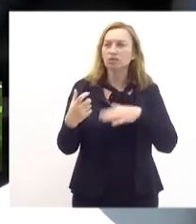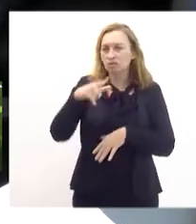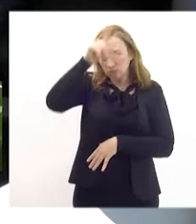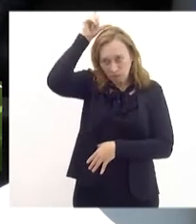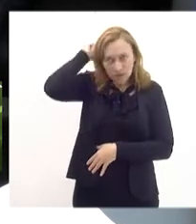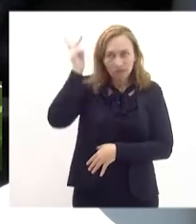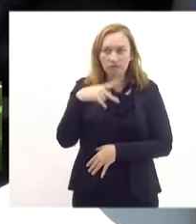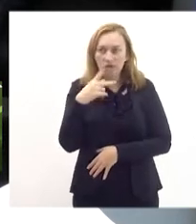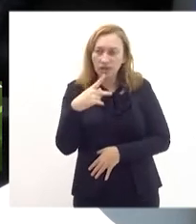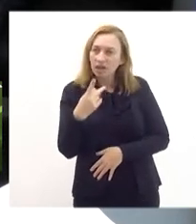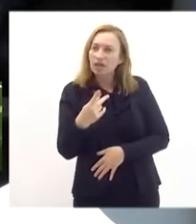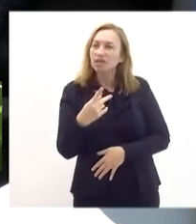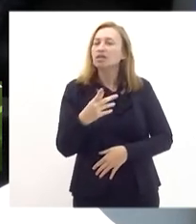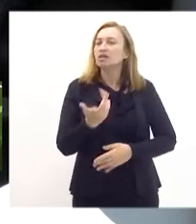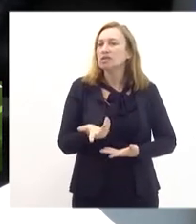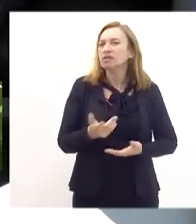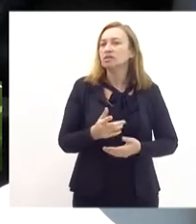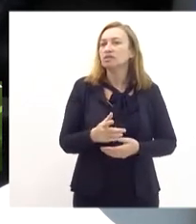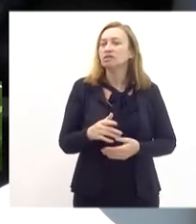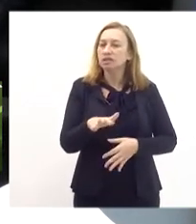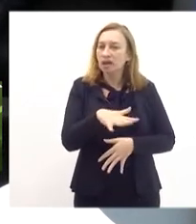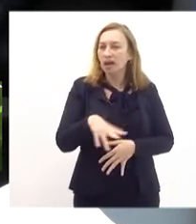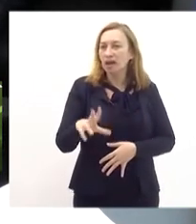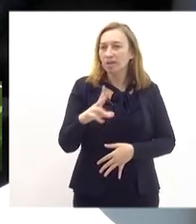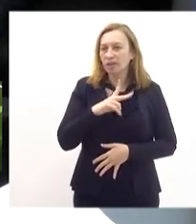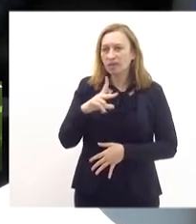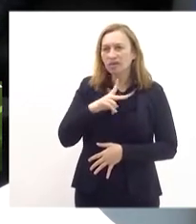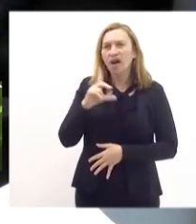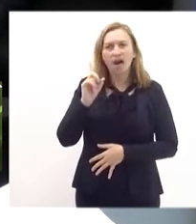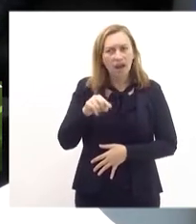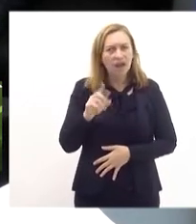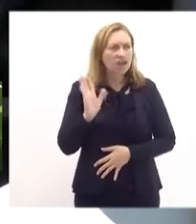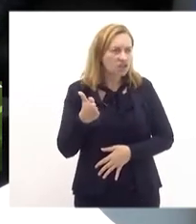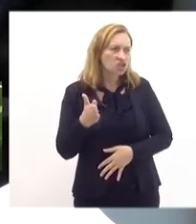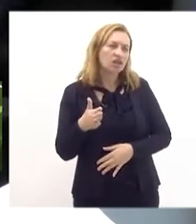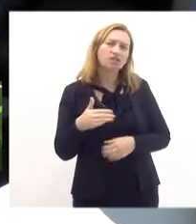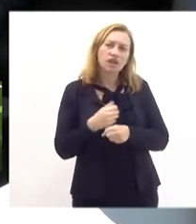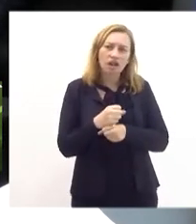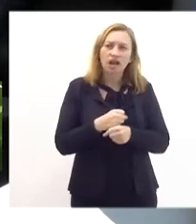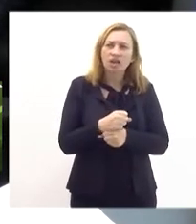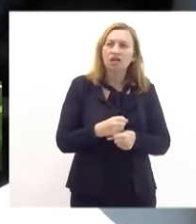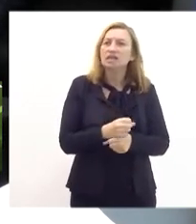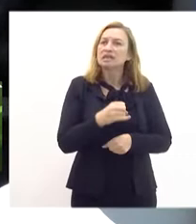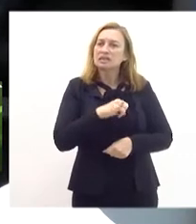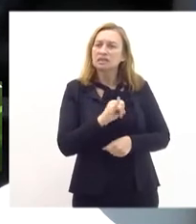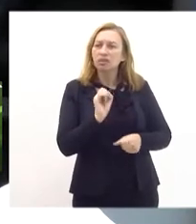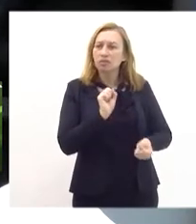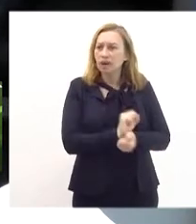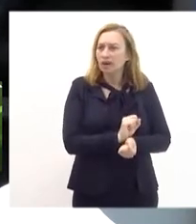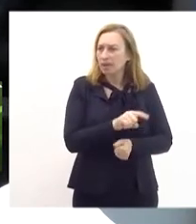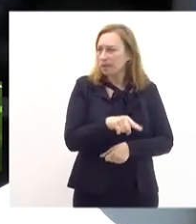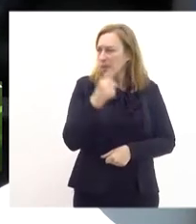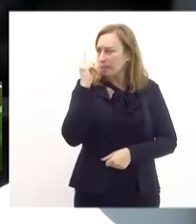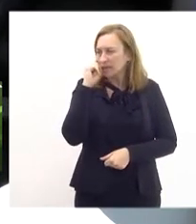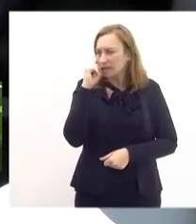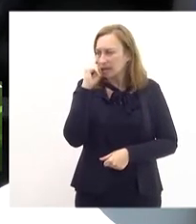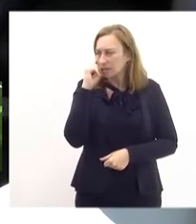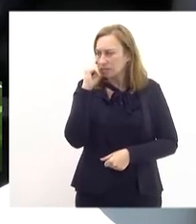nomenclatura compliance em âmbito privado, é alguma coisa que já vem há tempos. Porque se nós pararmos aqui para